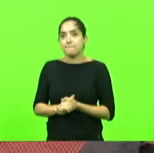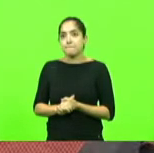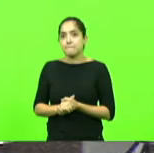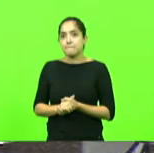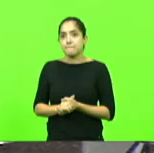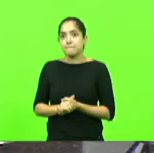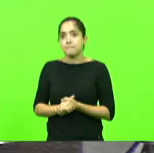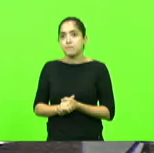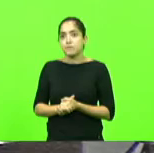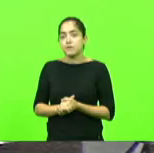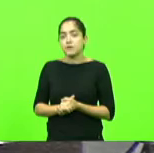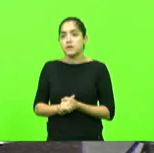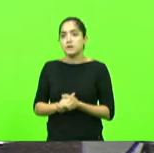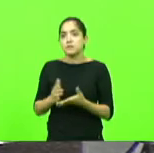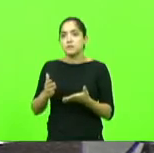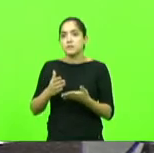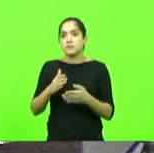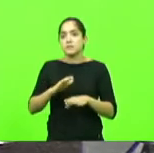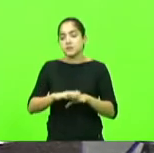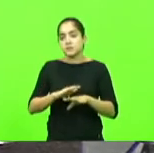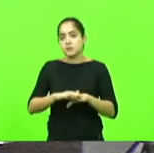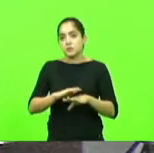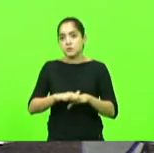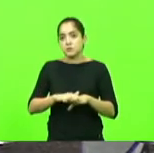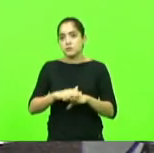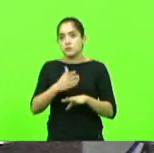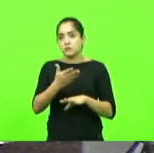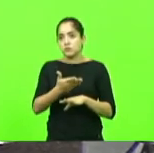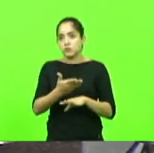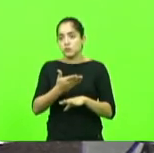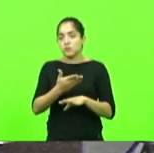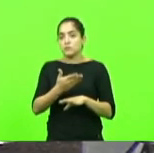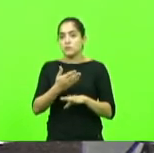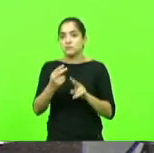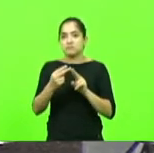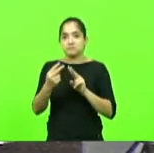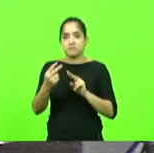Bom, me parece que o autor não está, mesmo que virtual...